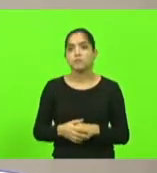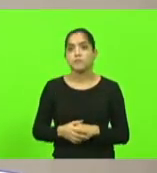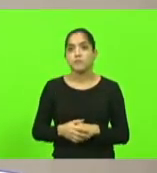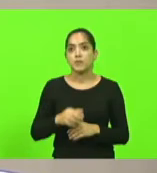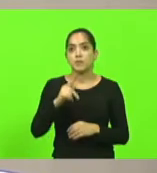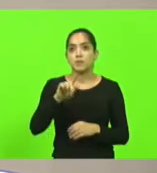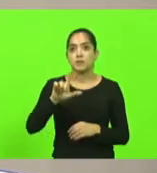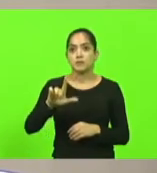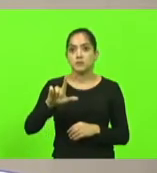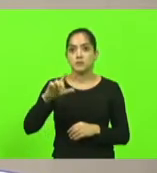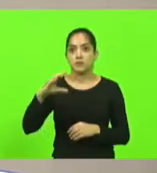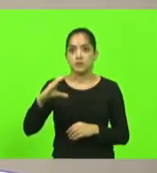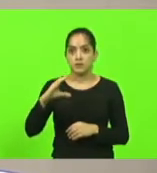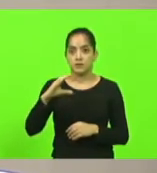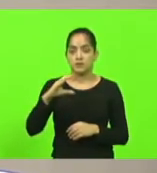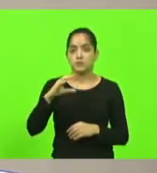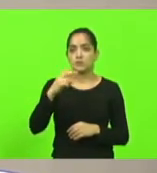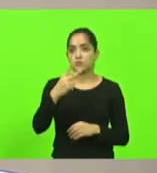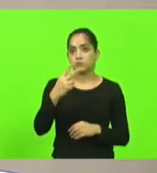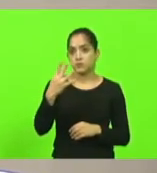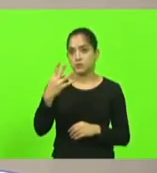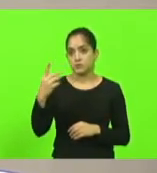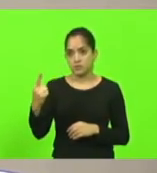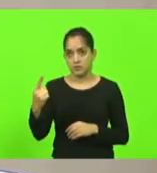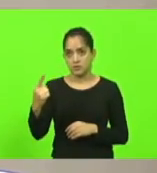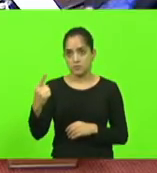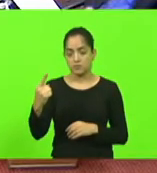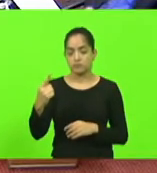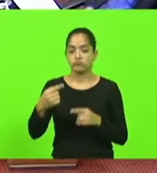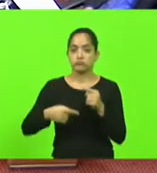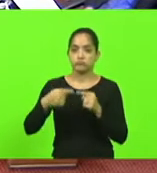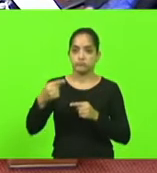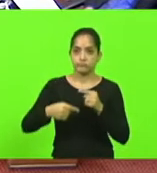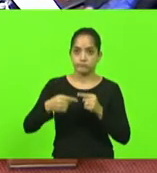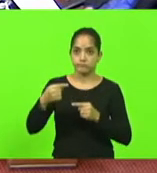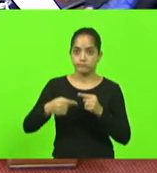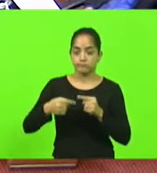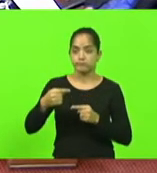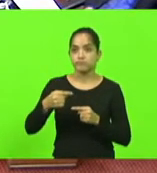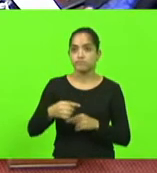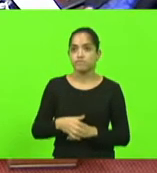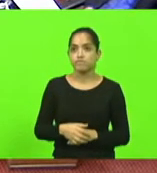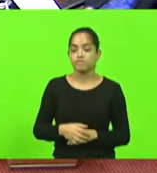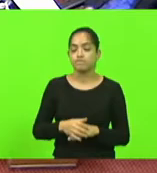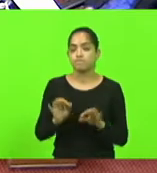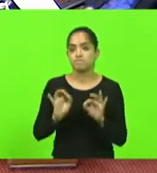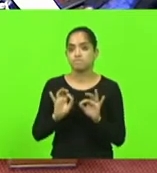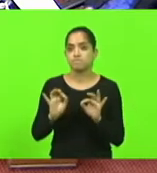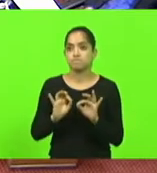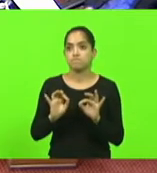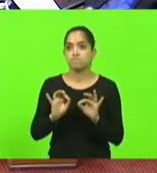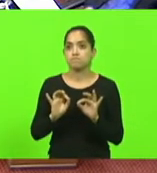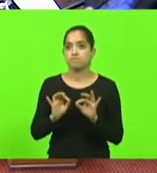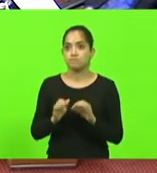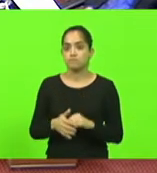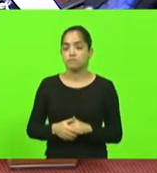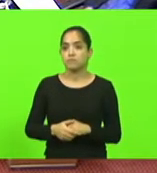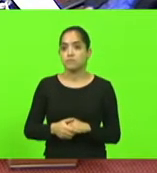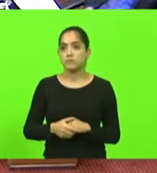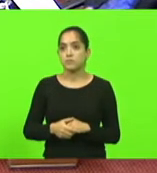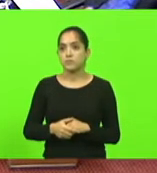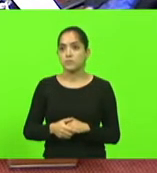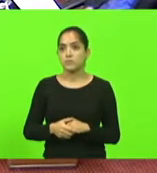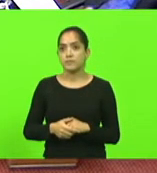PCL 241, corrigindo. Em discussão. Não havendo... Deputado Mauro, esse aí é aquele que...